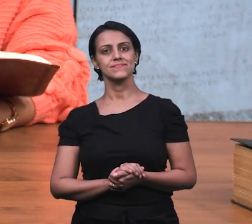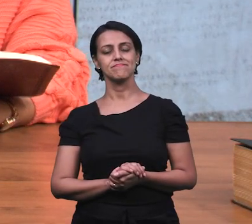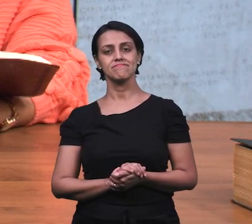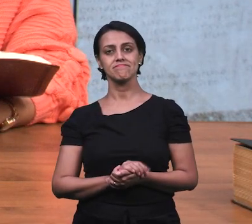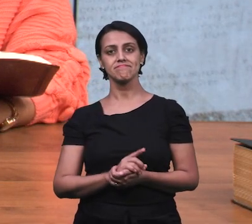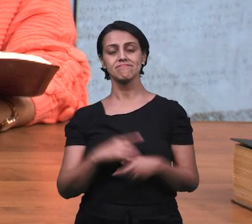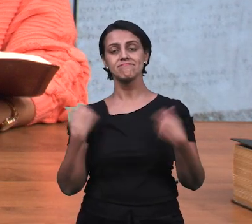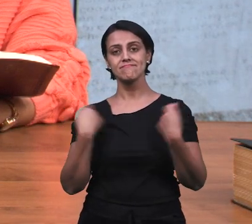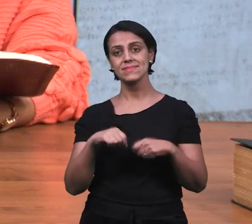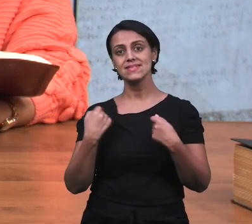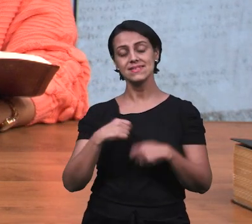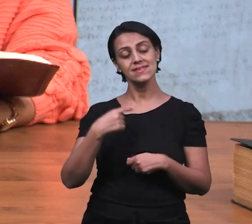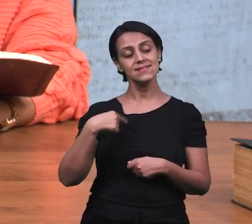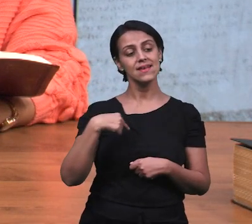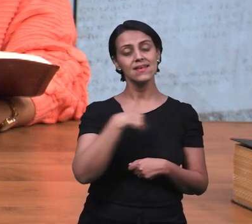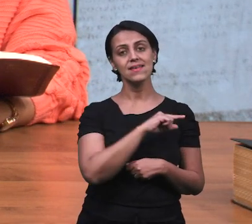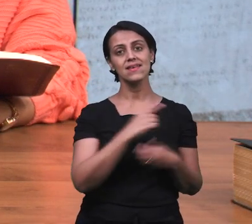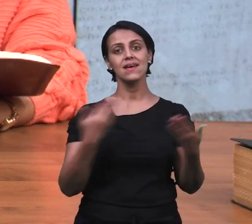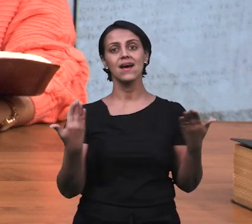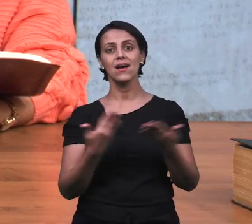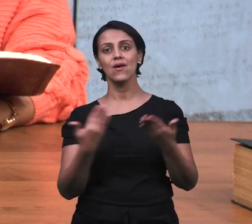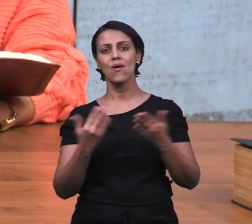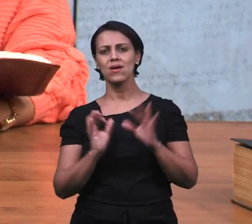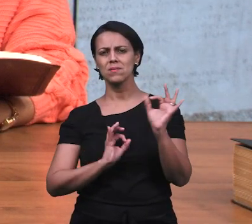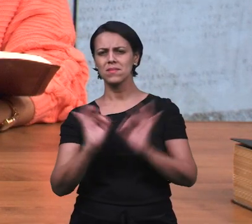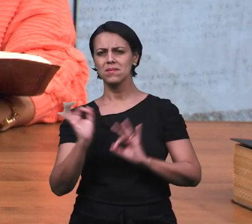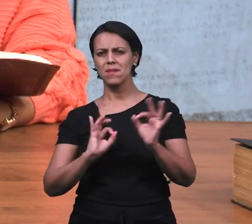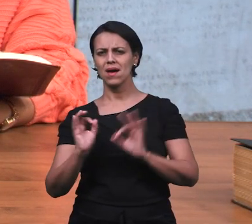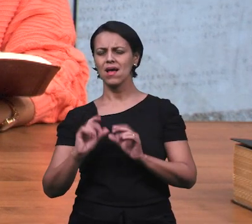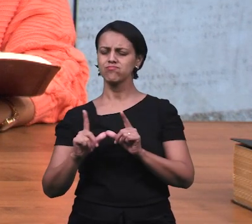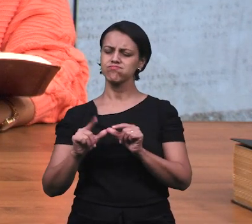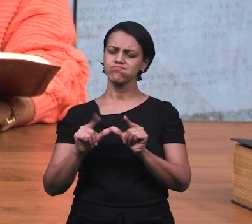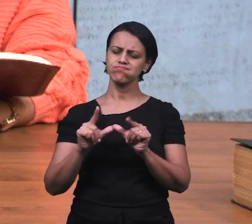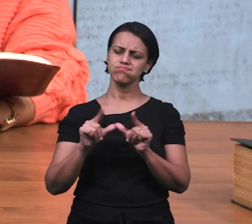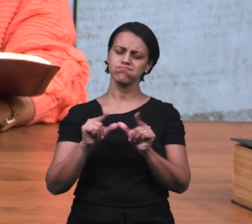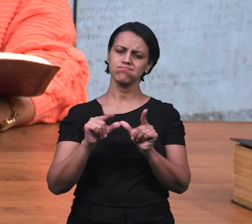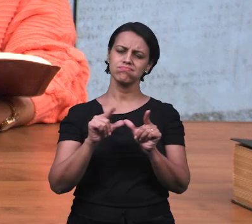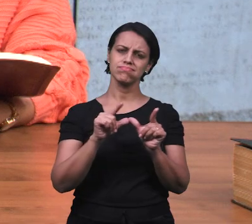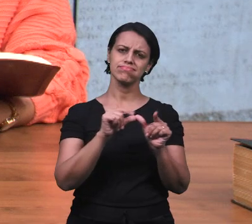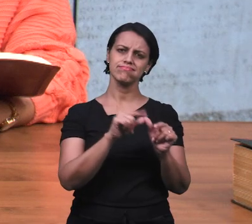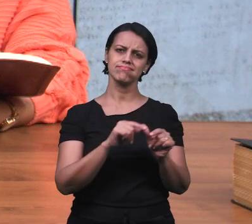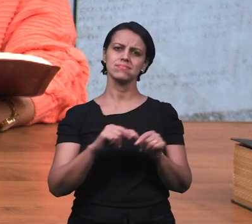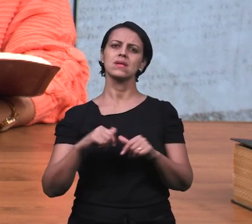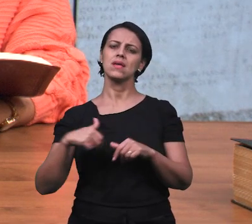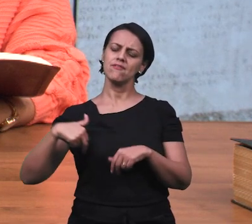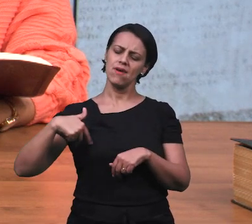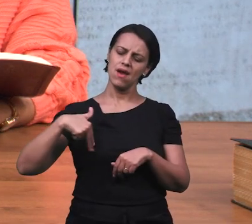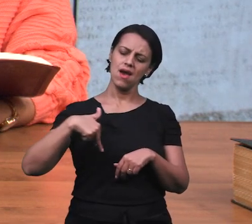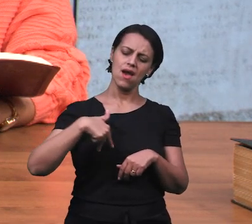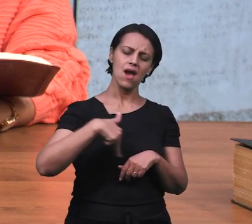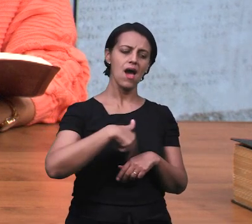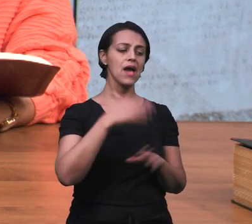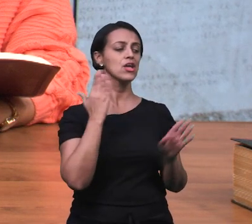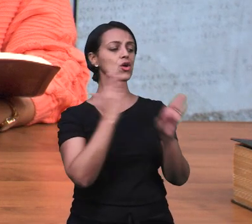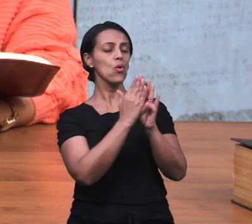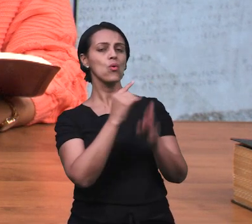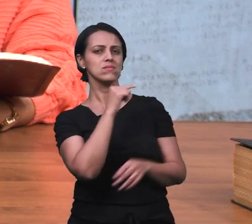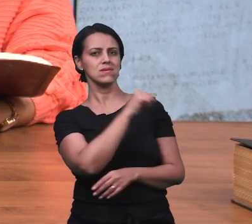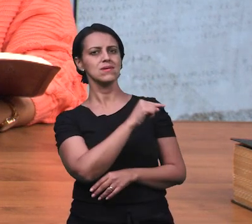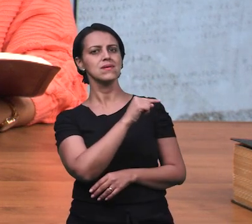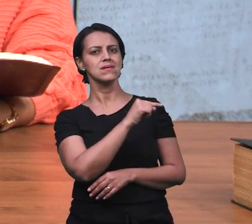convosco em vossas mãos provisão para o caminho, e ide-lhes ao encontro e